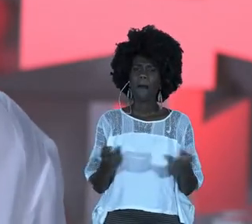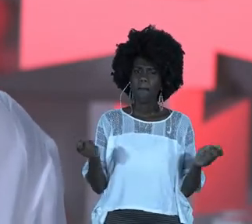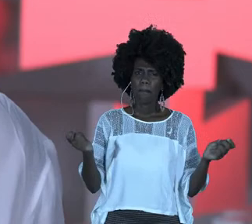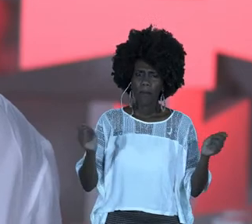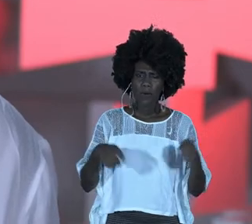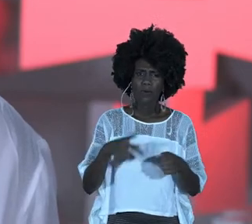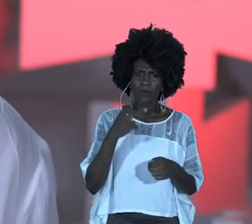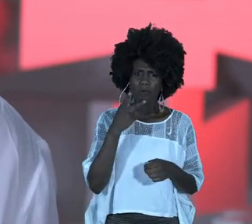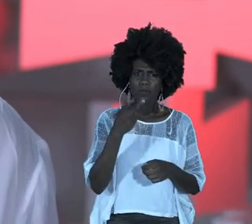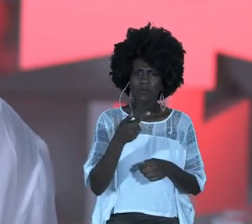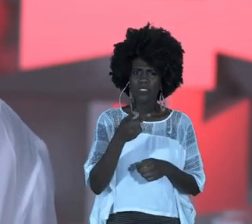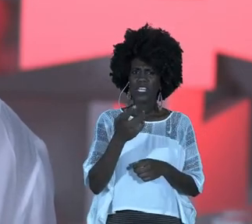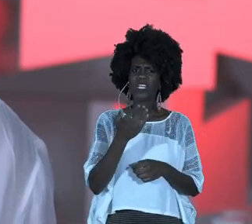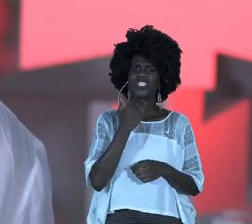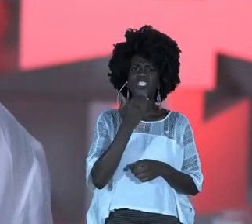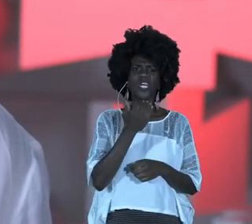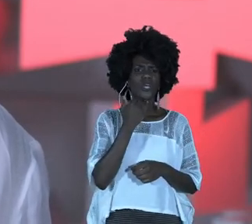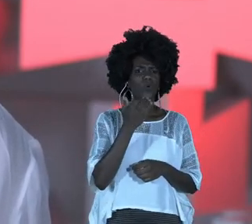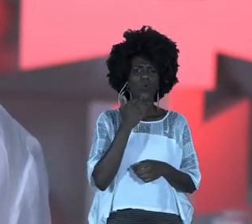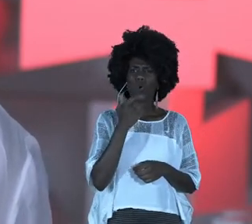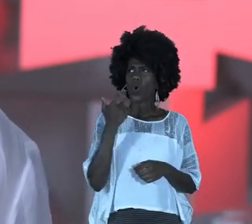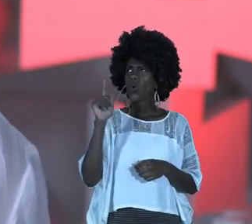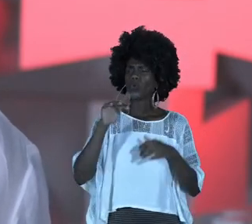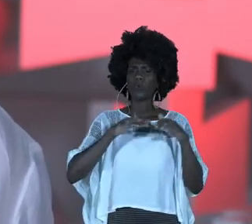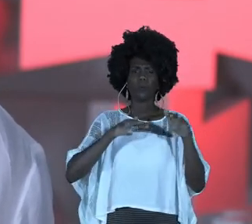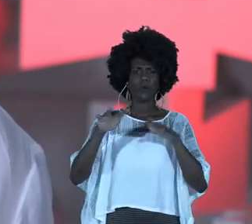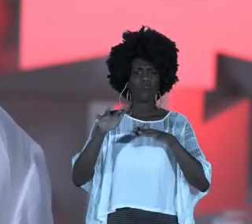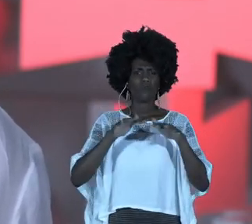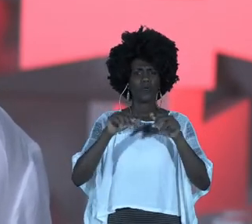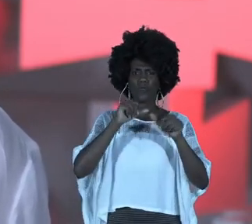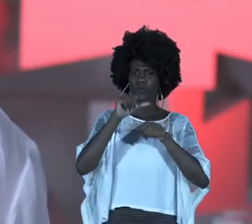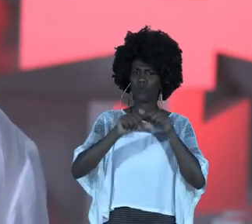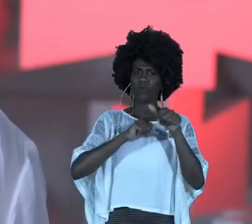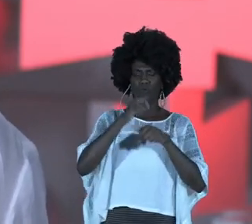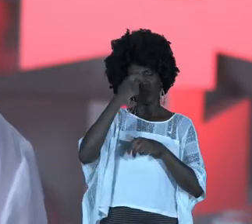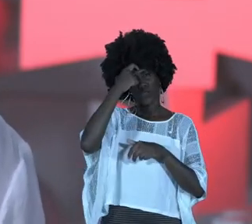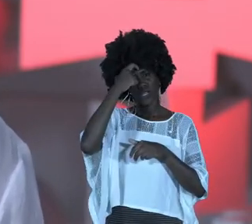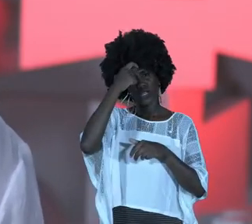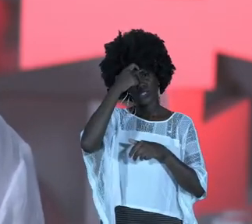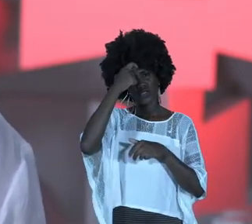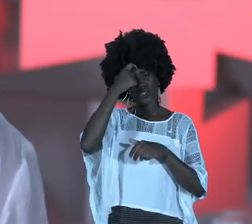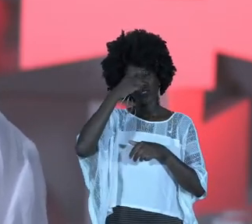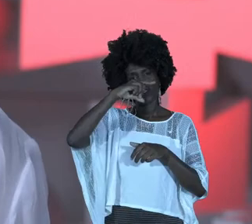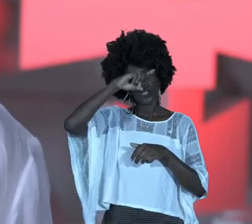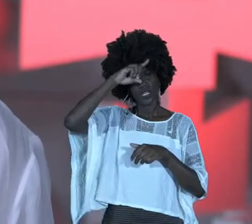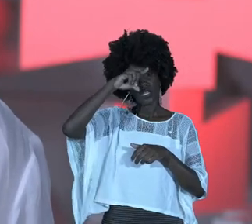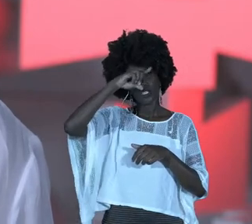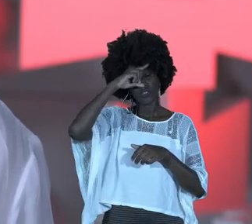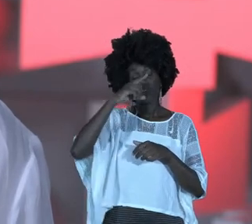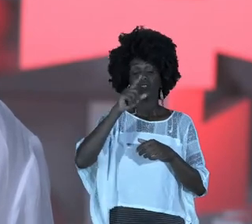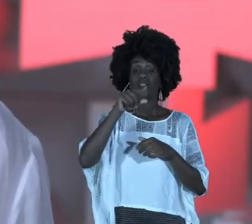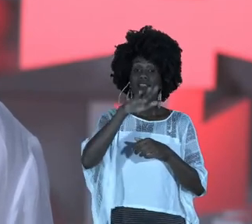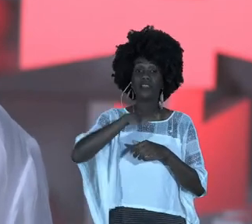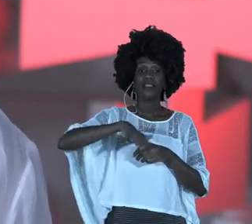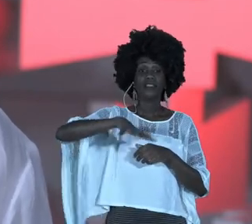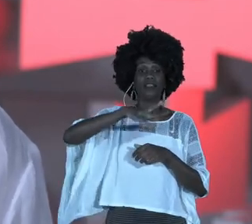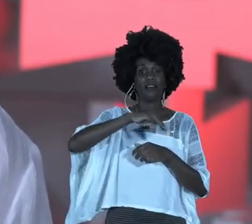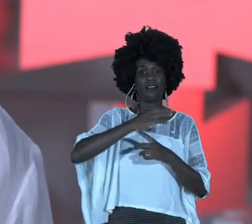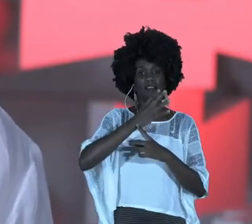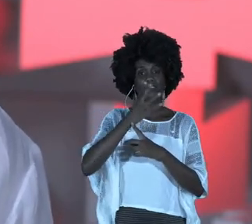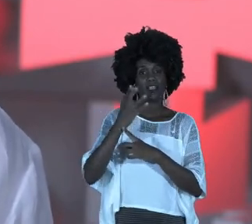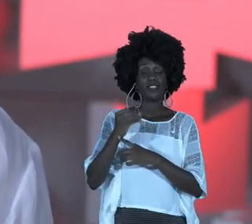Pode-se dizer que nenhum outro movimento modifica tanto o raciocínio criativo nas artes, principalmente